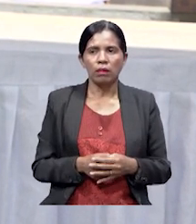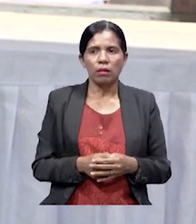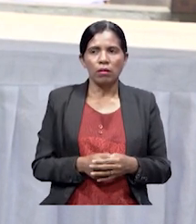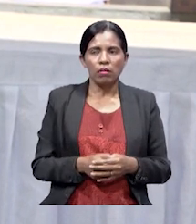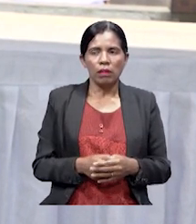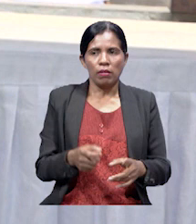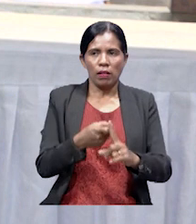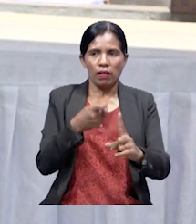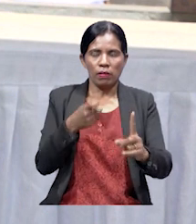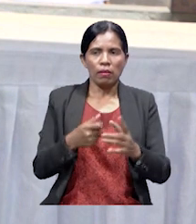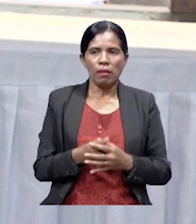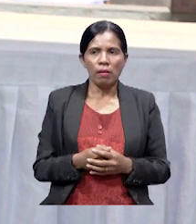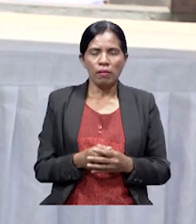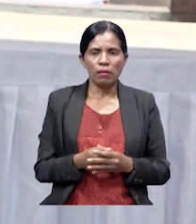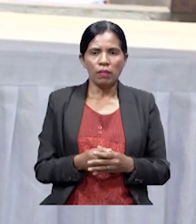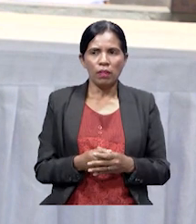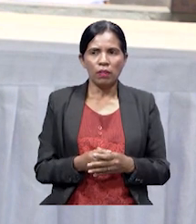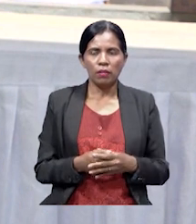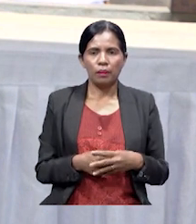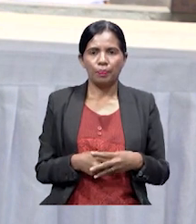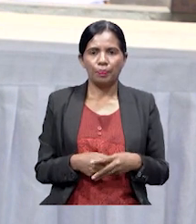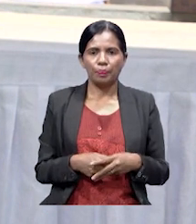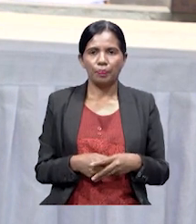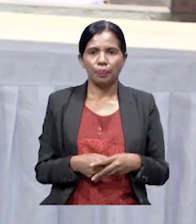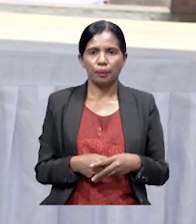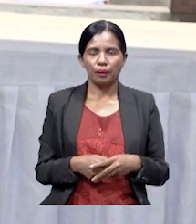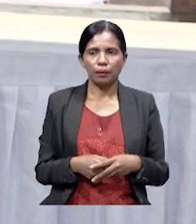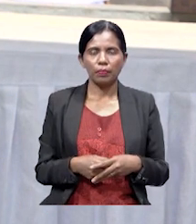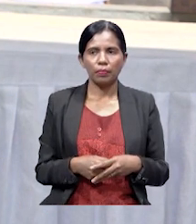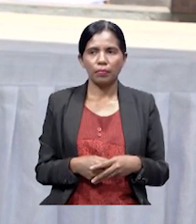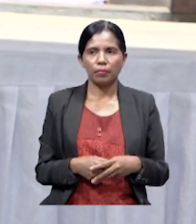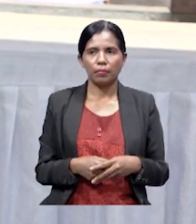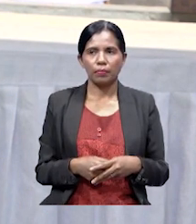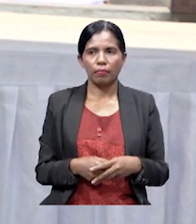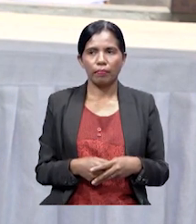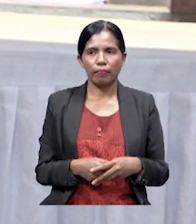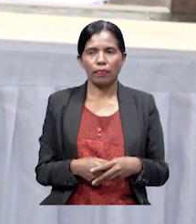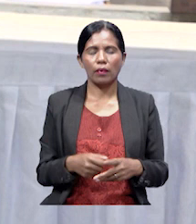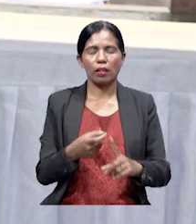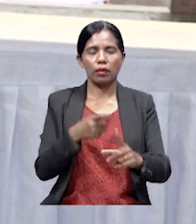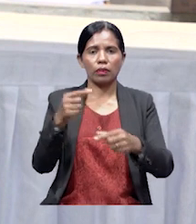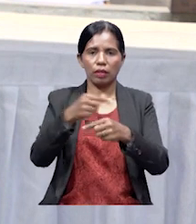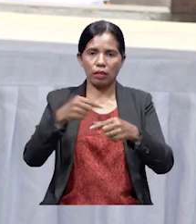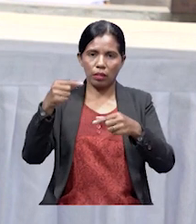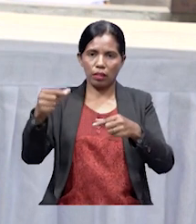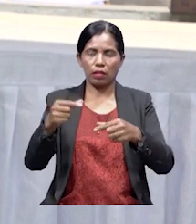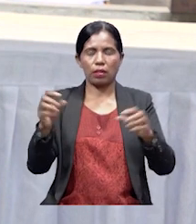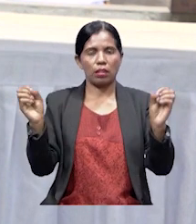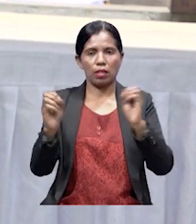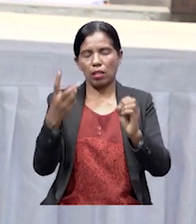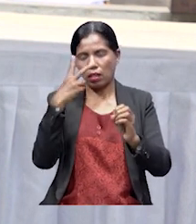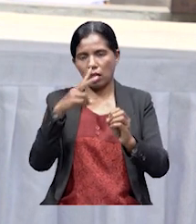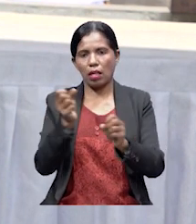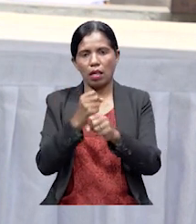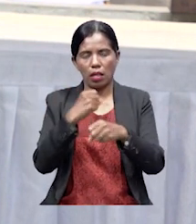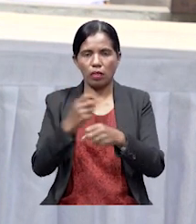parti husi energi yang dia lari novada. Energi yang no mineral sila dia lari novada.